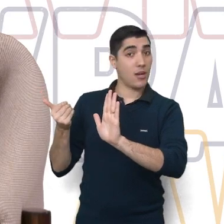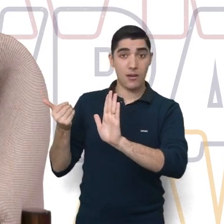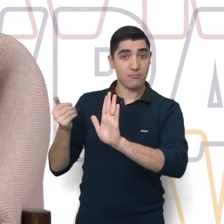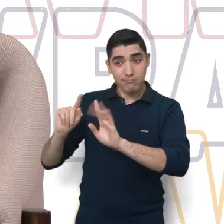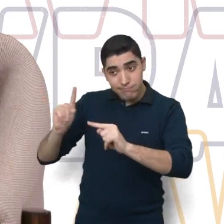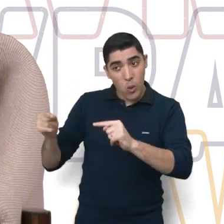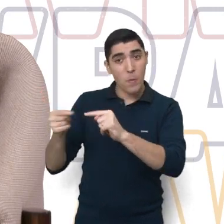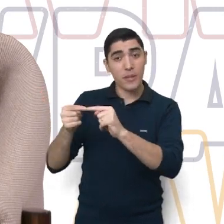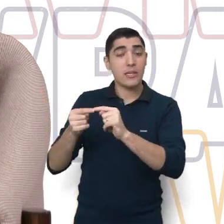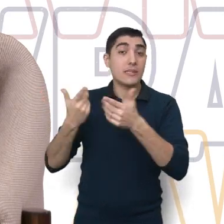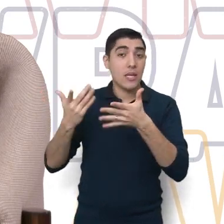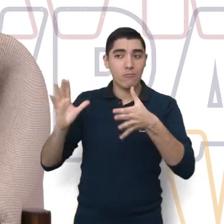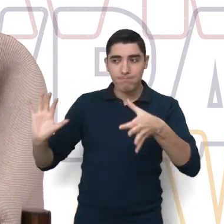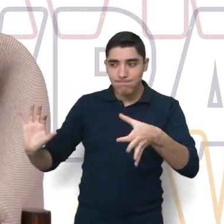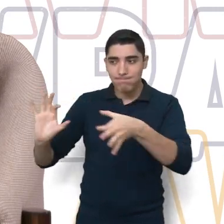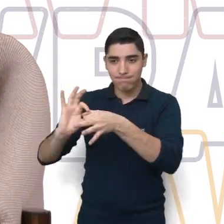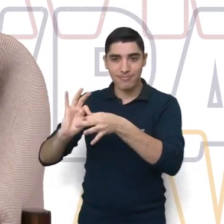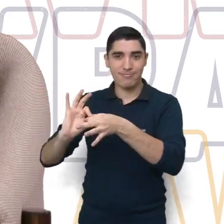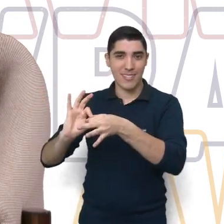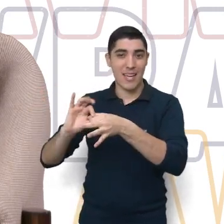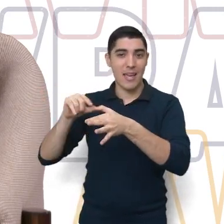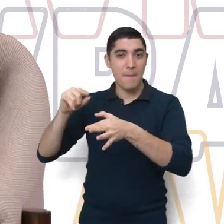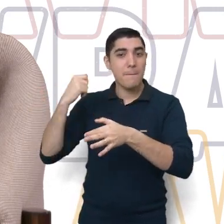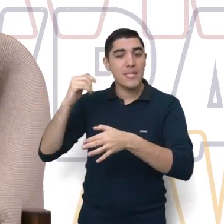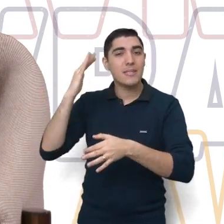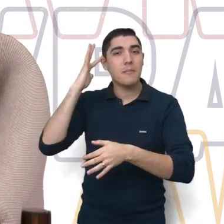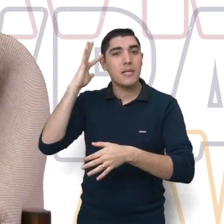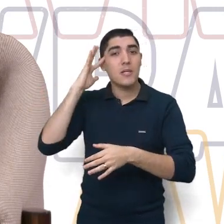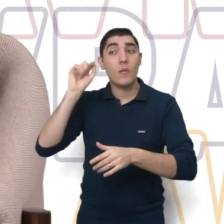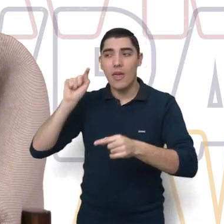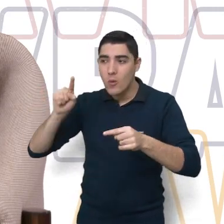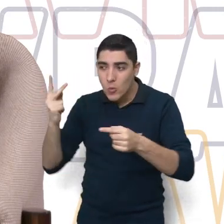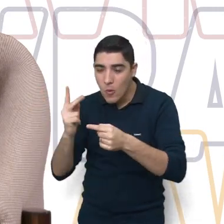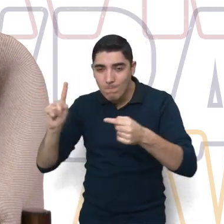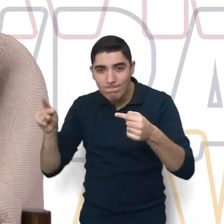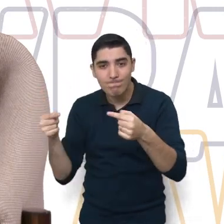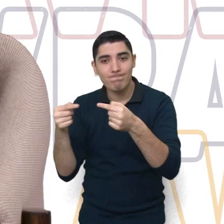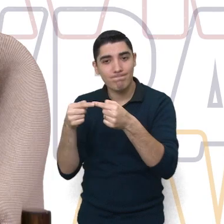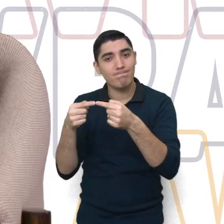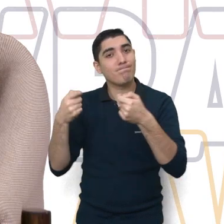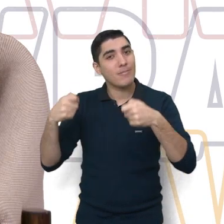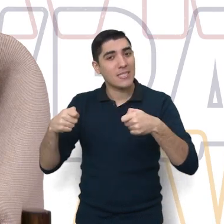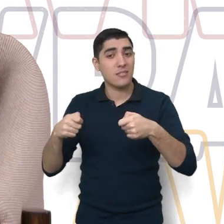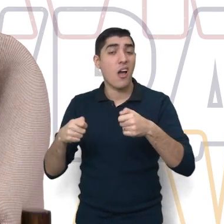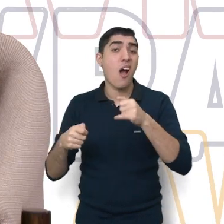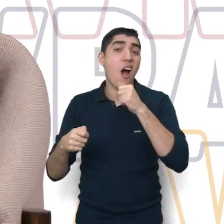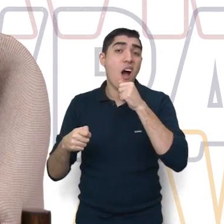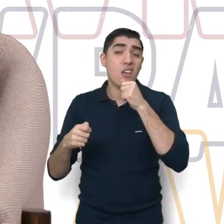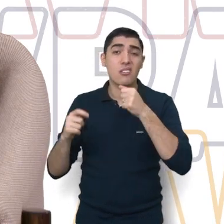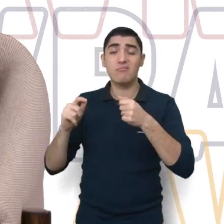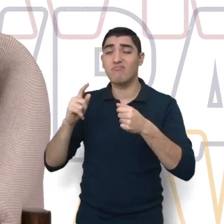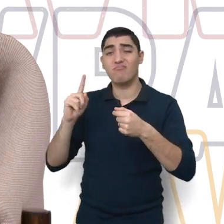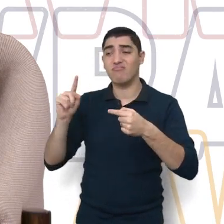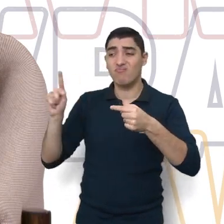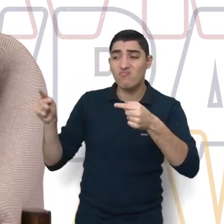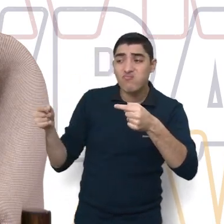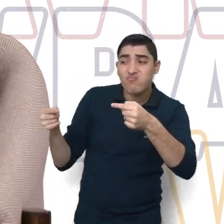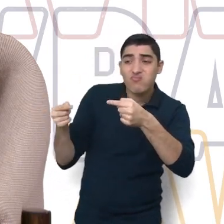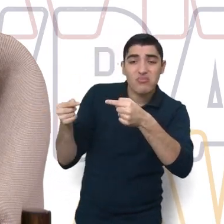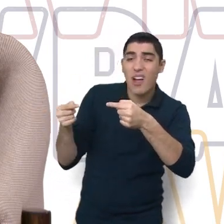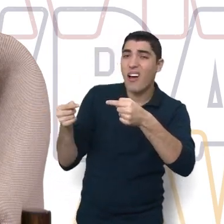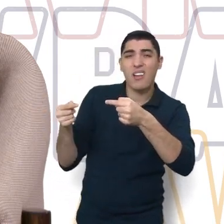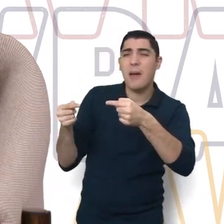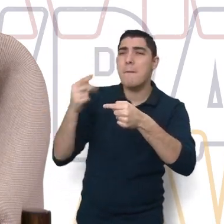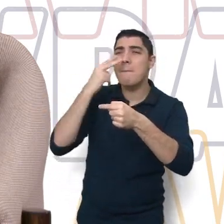acho que essa conexão né esse link né a gente não conseguiu ainda fazer entendeu a gente ainda olha